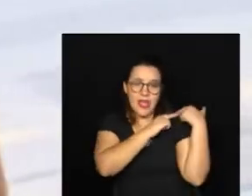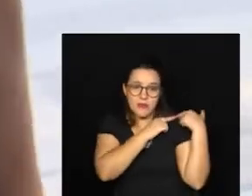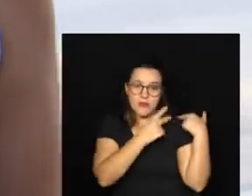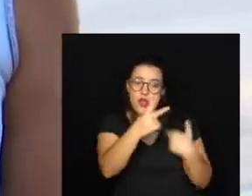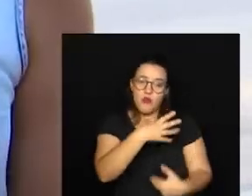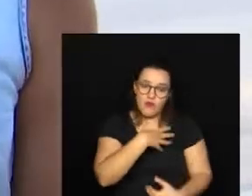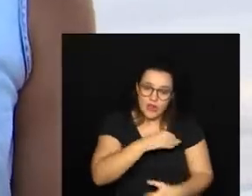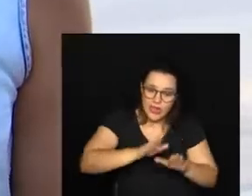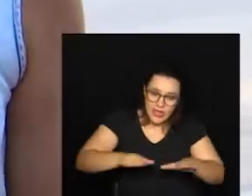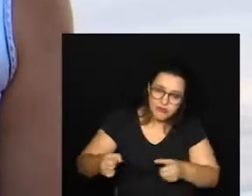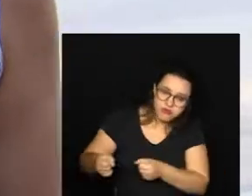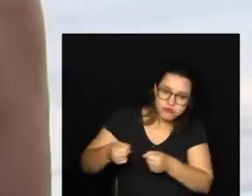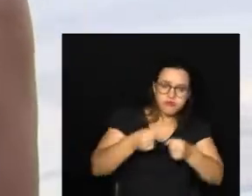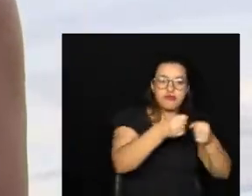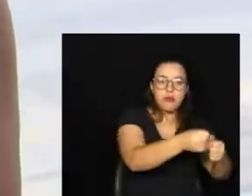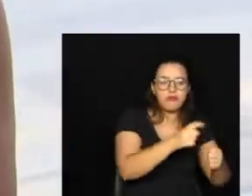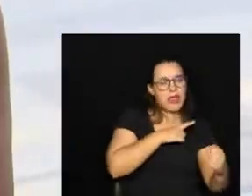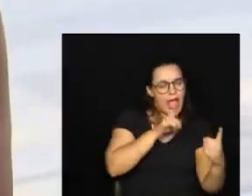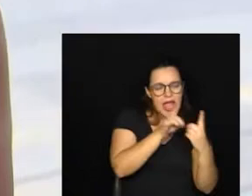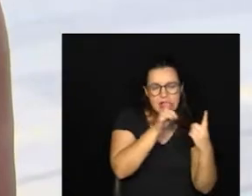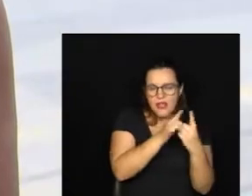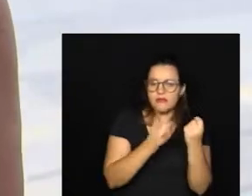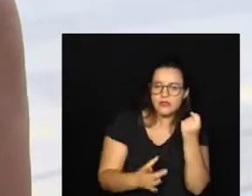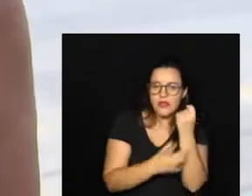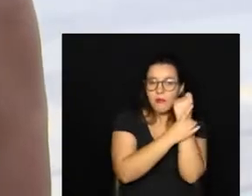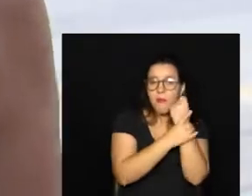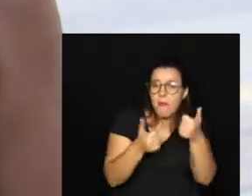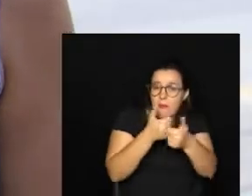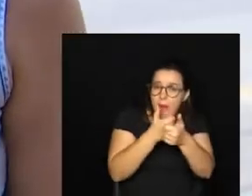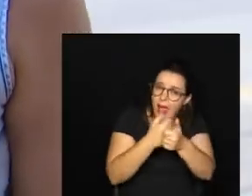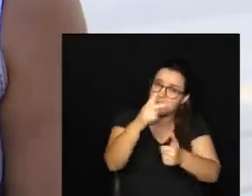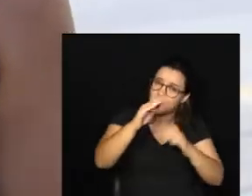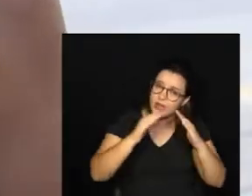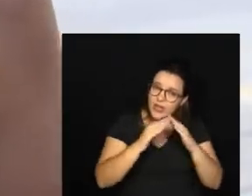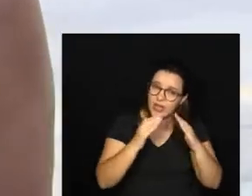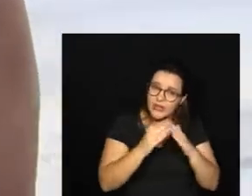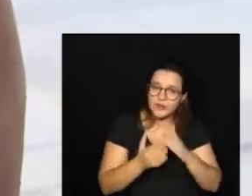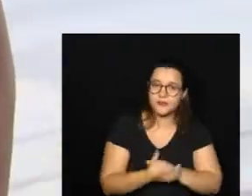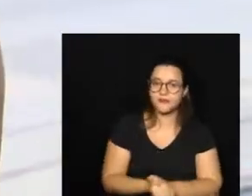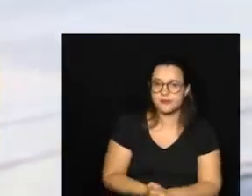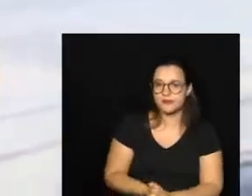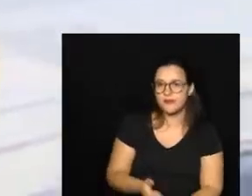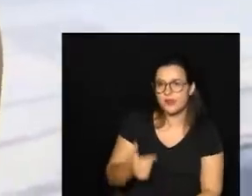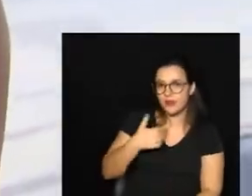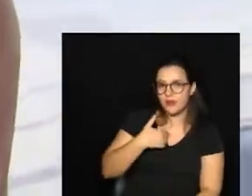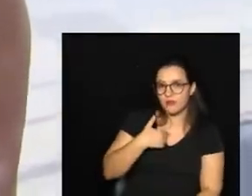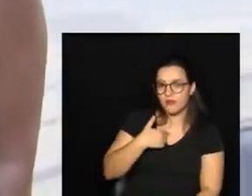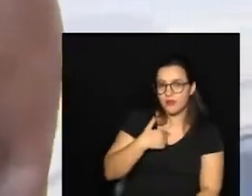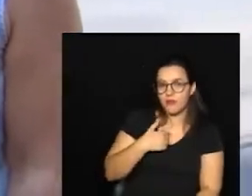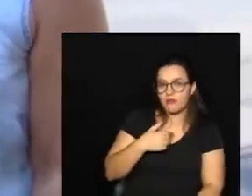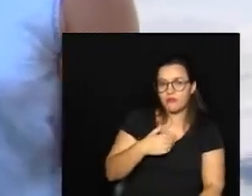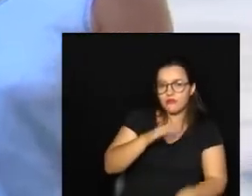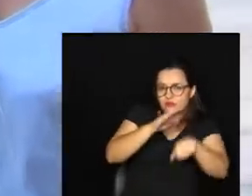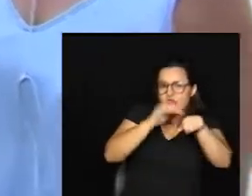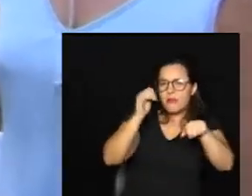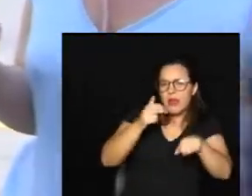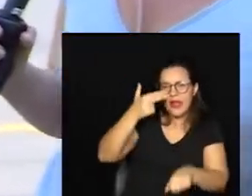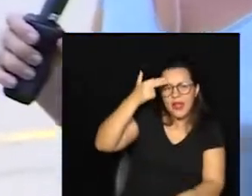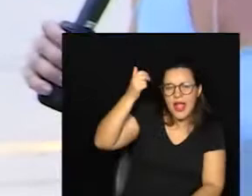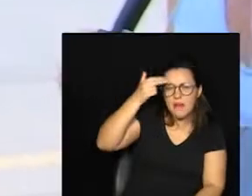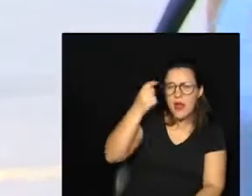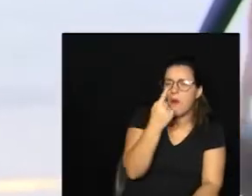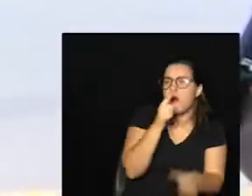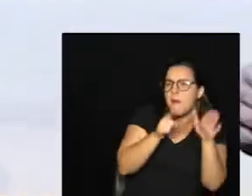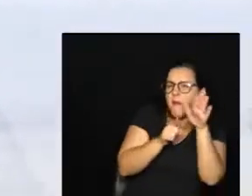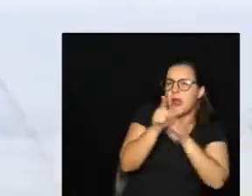com segurança. Pode ser o mais próximo da residência. Eu vou chamar o Gabriel Castro, que está lá no estúdio. Eu acho que ele tem uma pergunta a fazer para